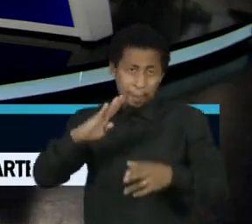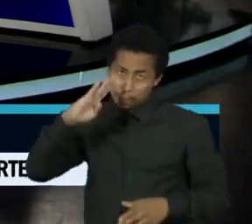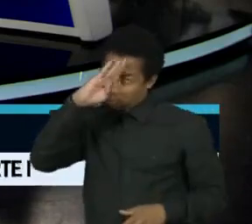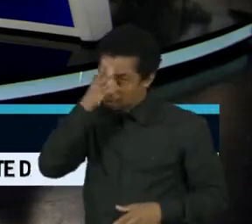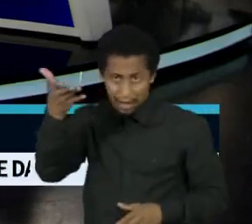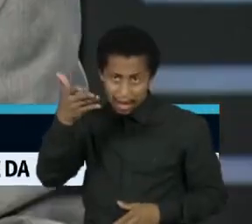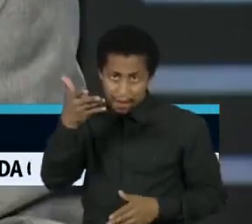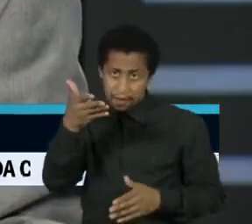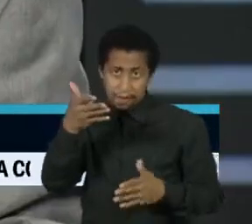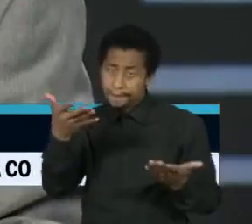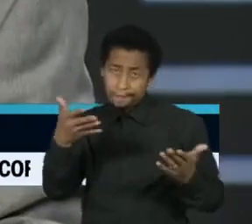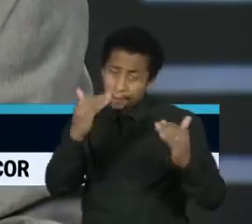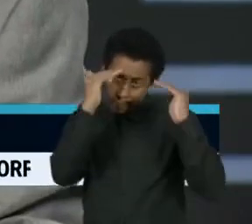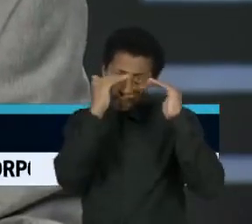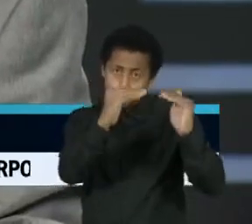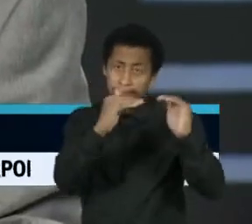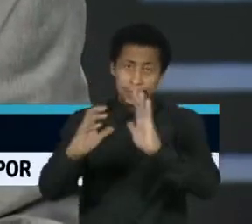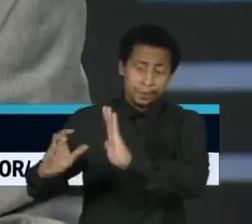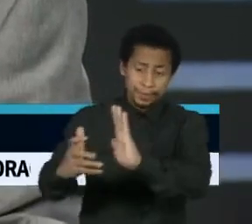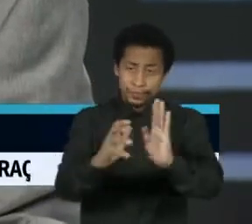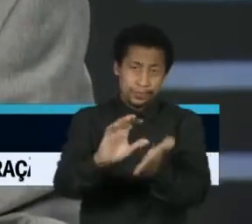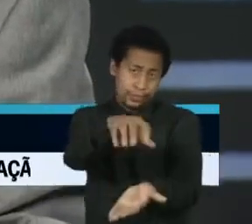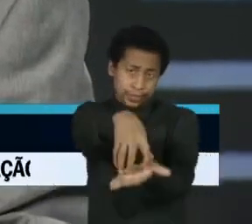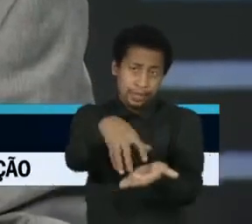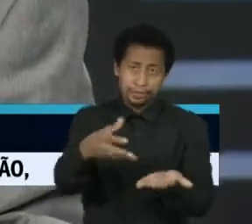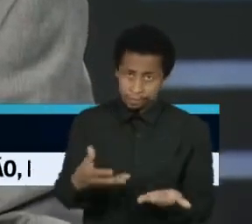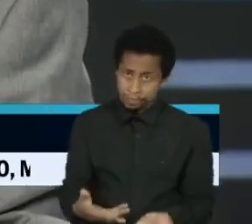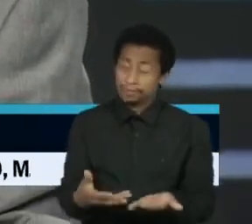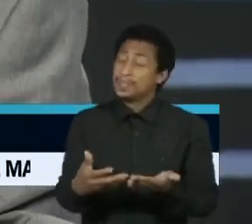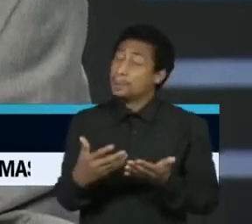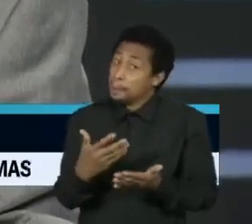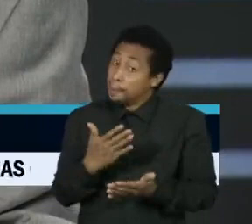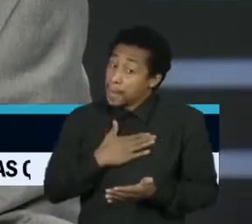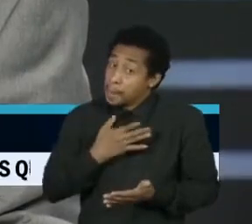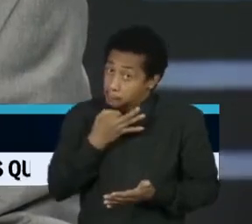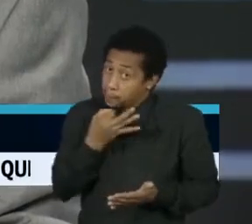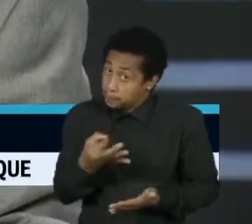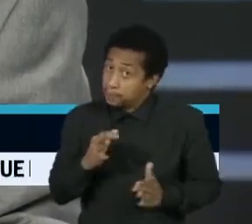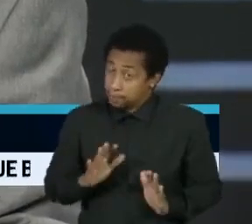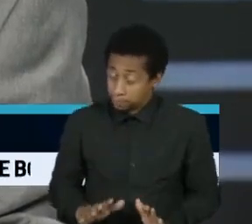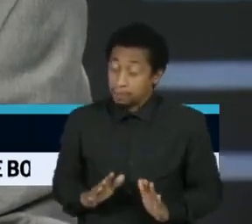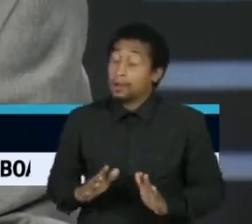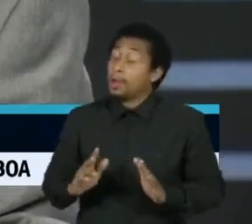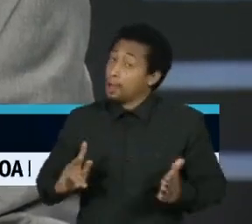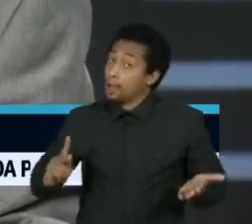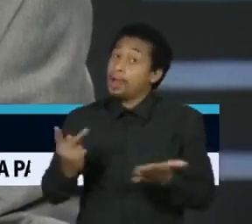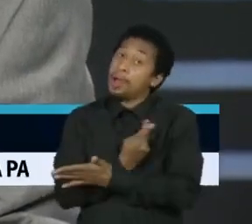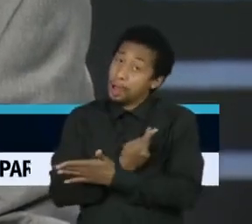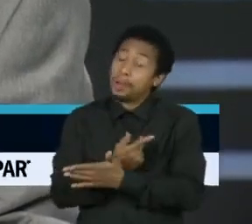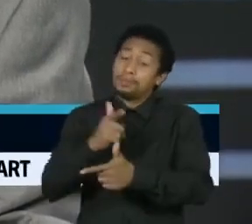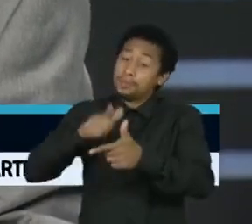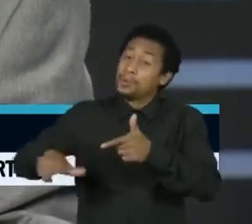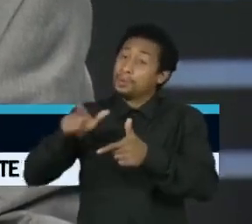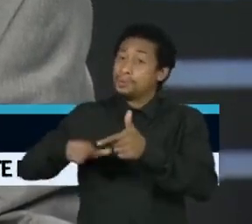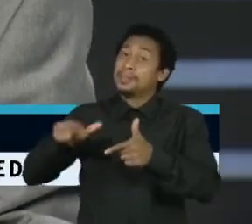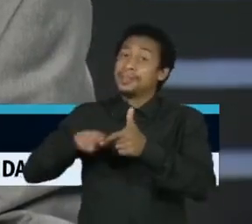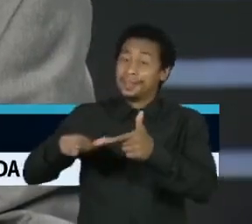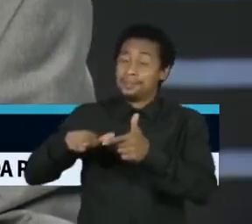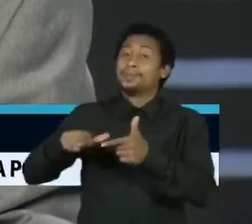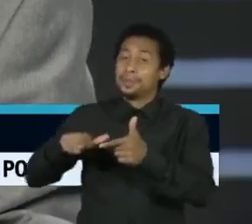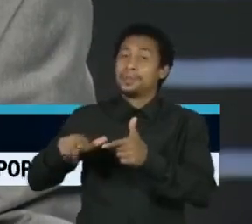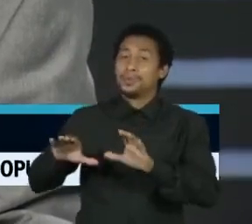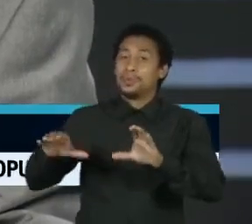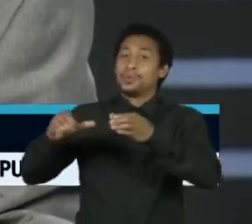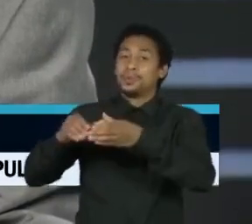Centrão. Isso mostra, me parece, um aspecto disfuncional da representação política no país, porque você tem um Estado